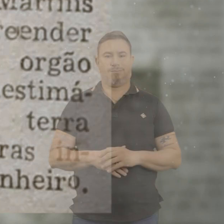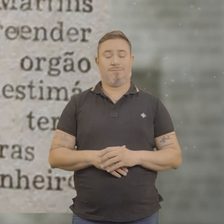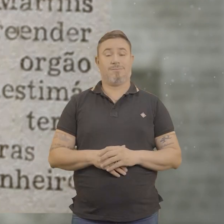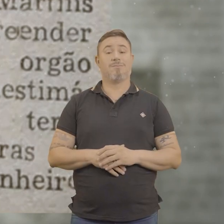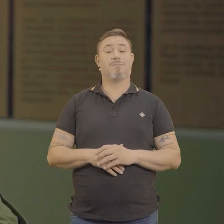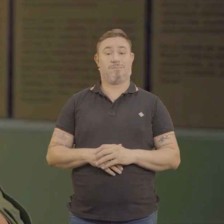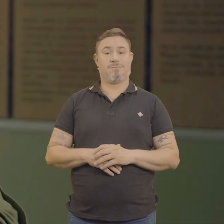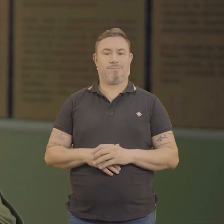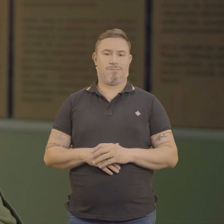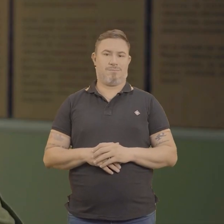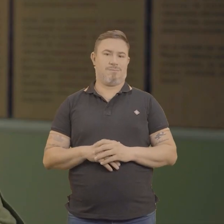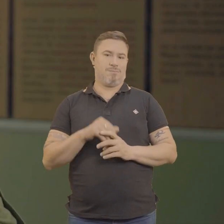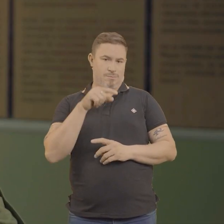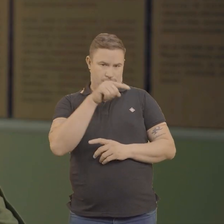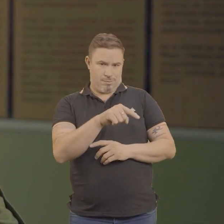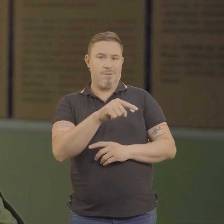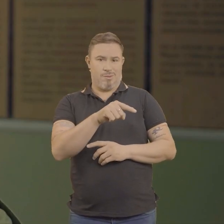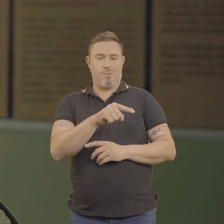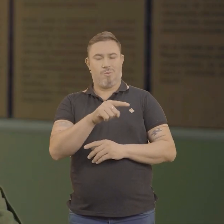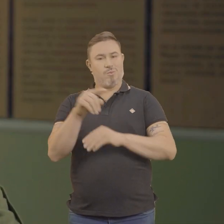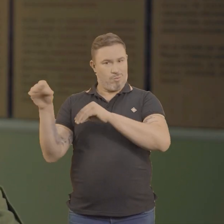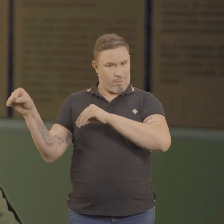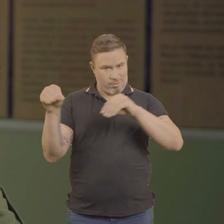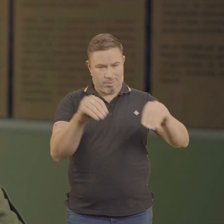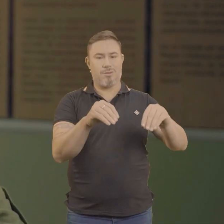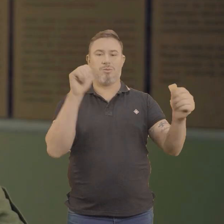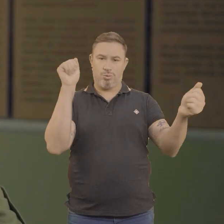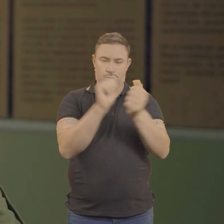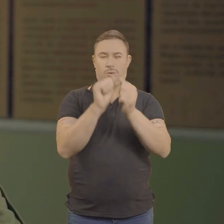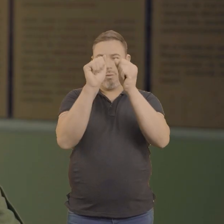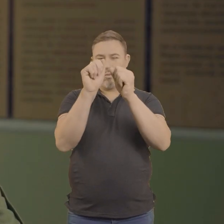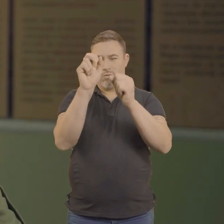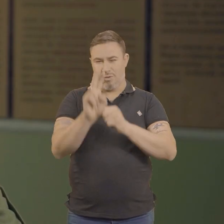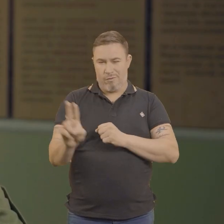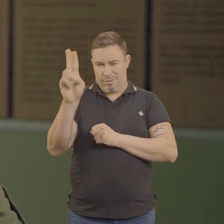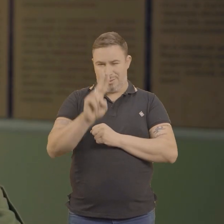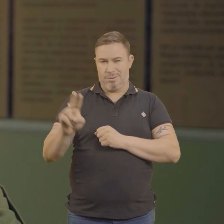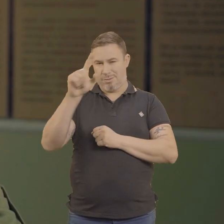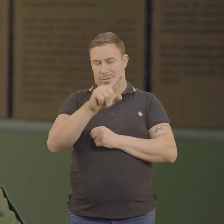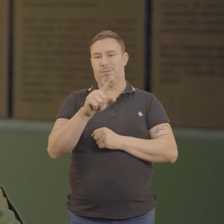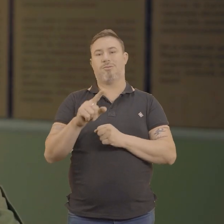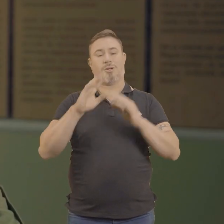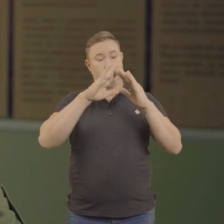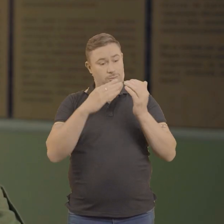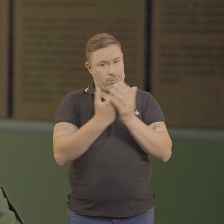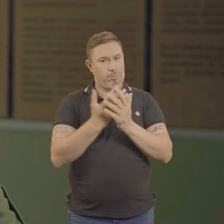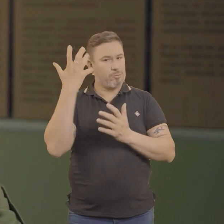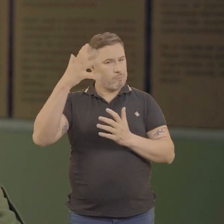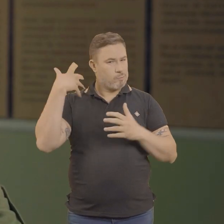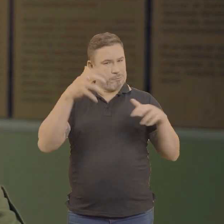Ele, quando trouxe o conservatório para juntar a universidade, ele de fato queria que